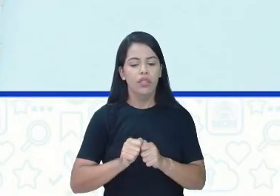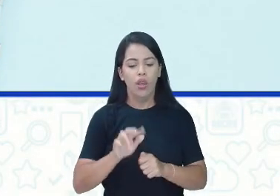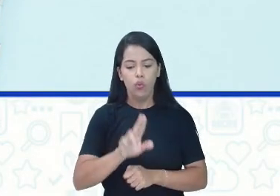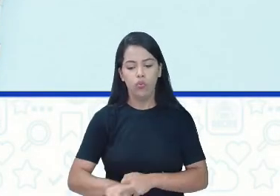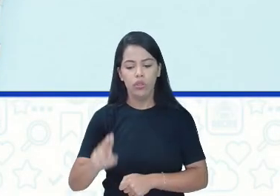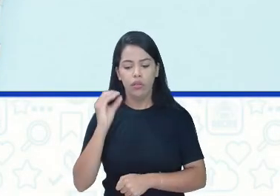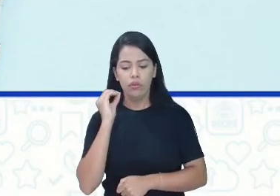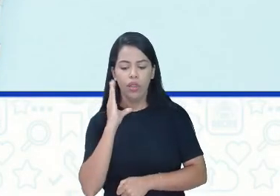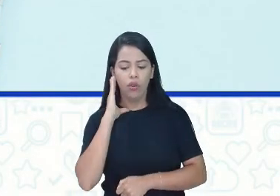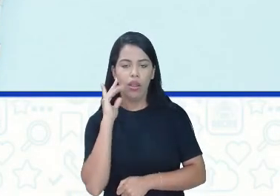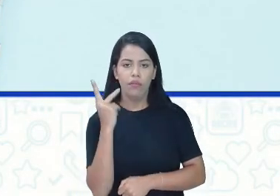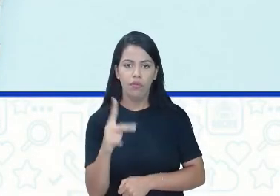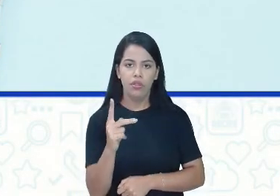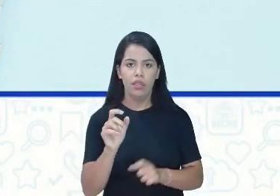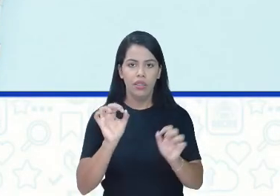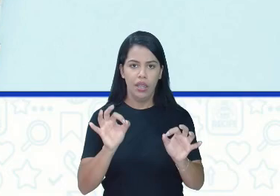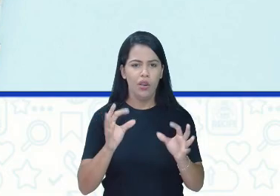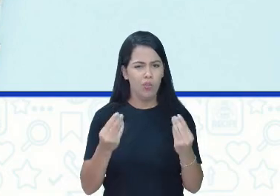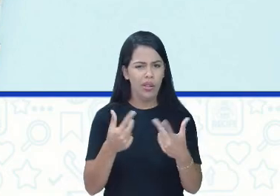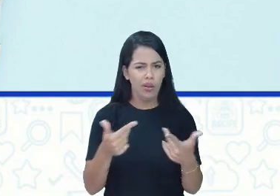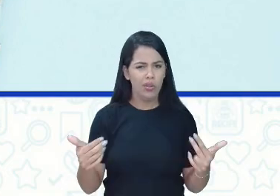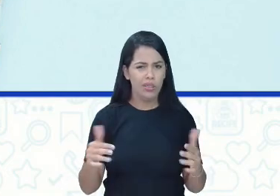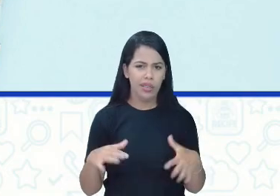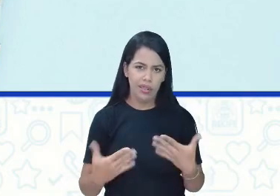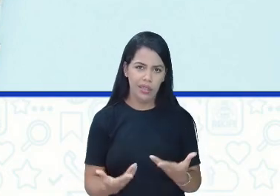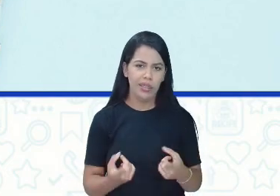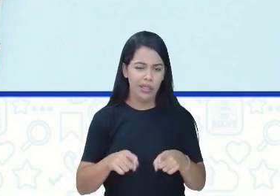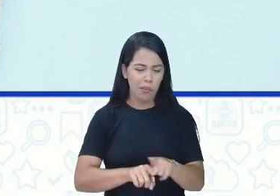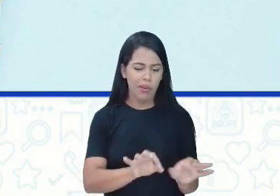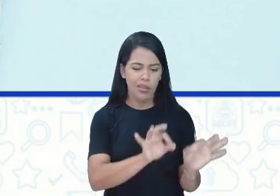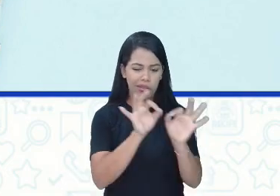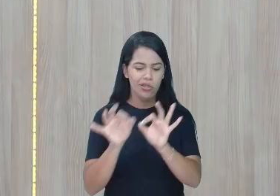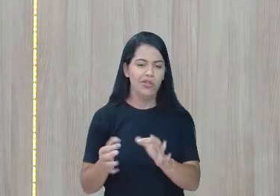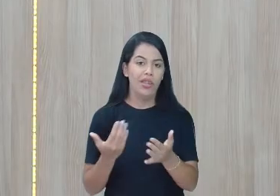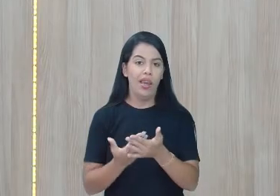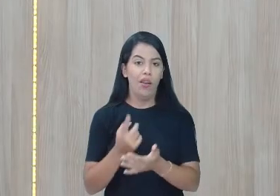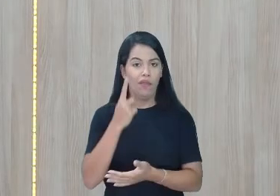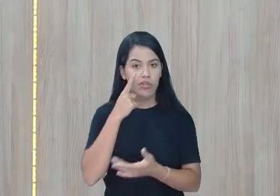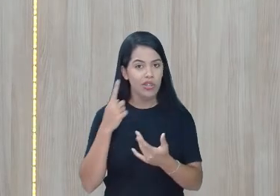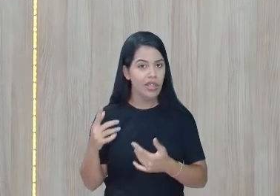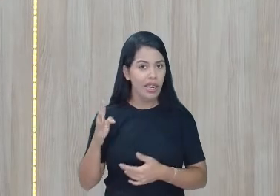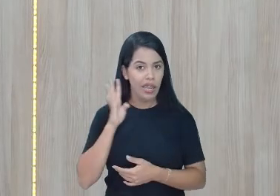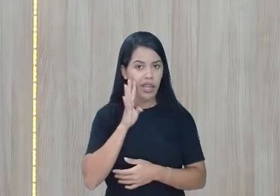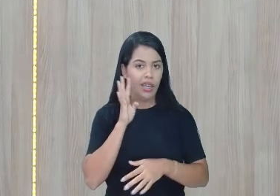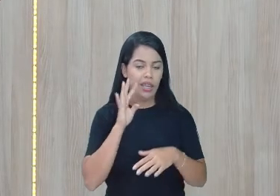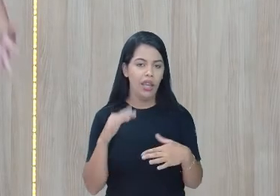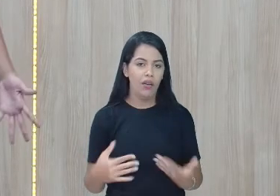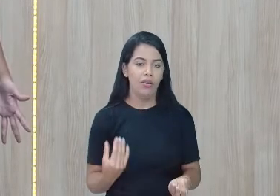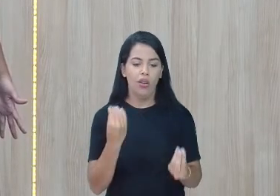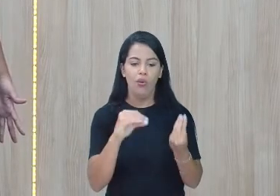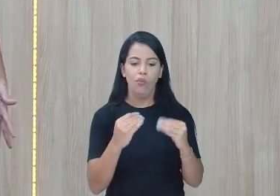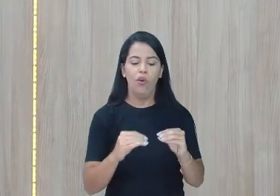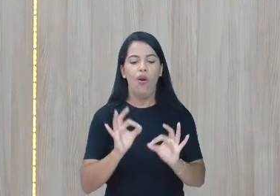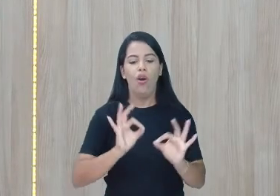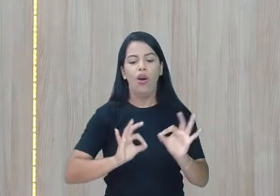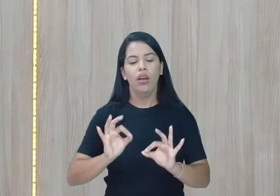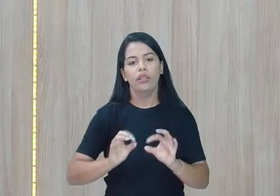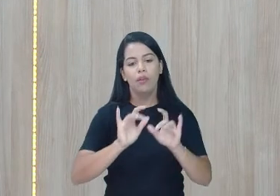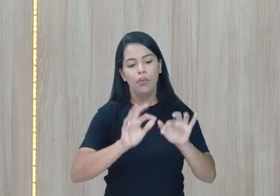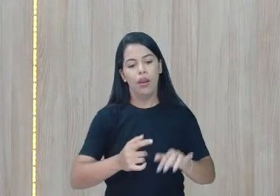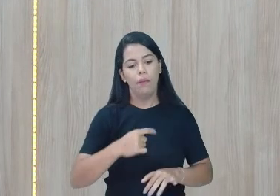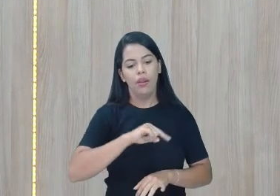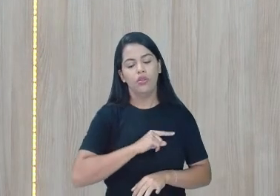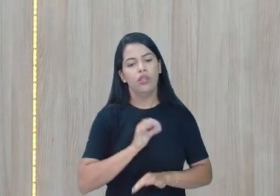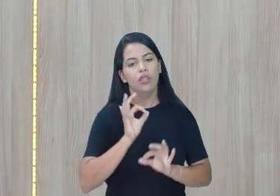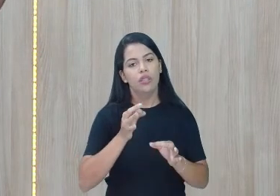o celular de vocês. Muita coisa, né? Inclusive assistir aula. Olha que massa. Então coloquem aí, organizem, mandem pra gente lá no Padlet,